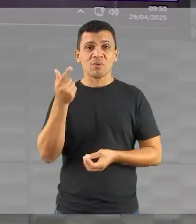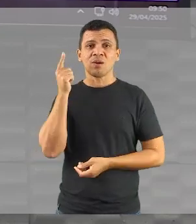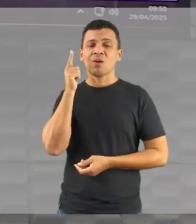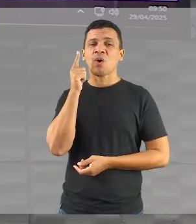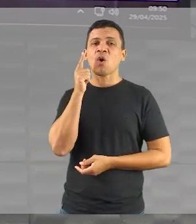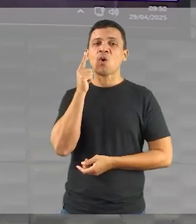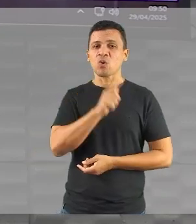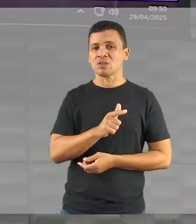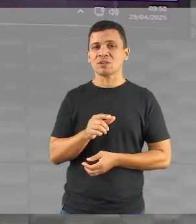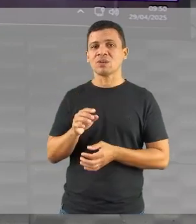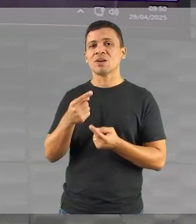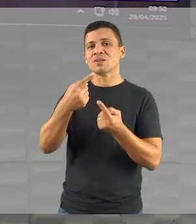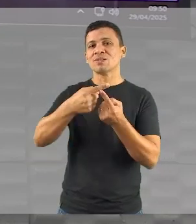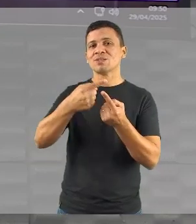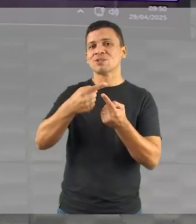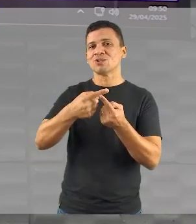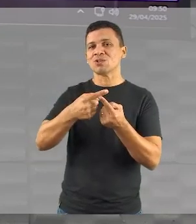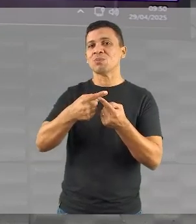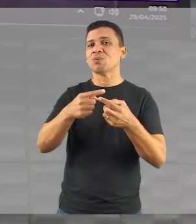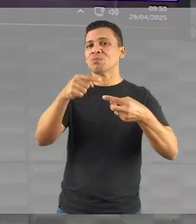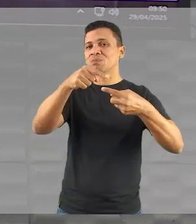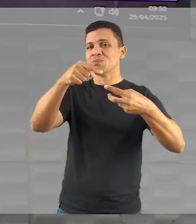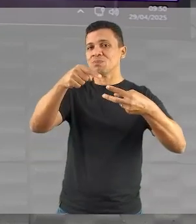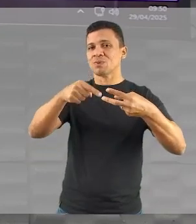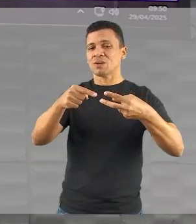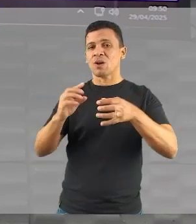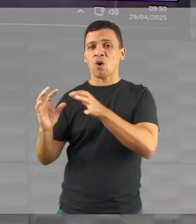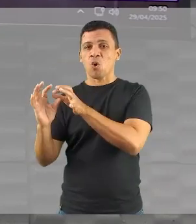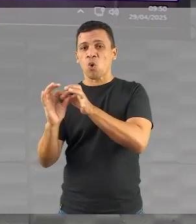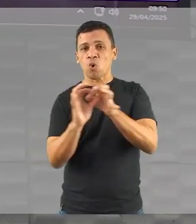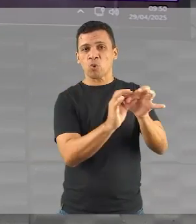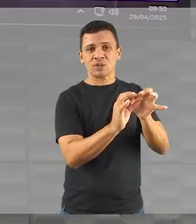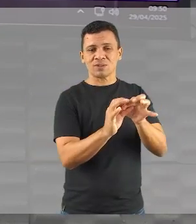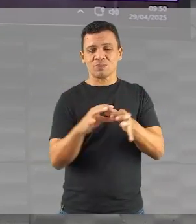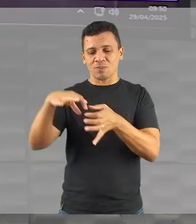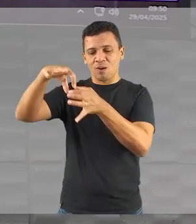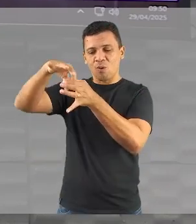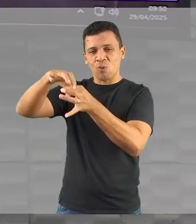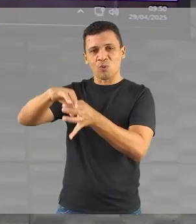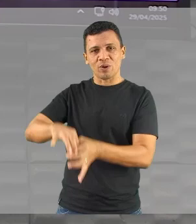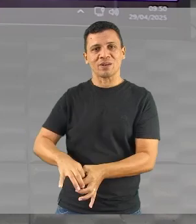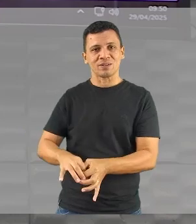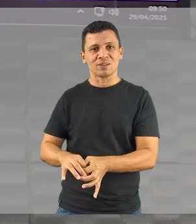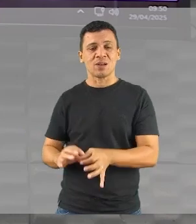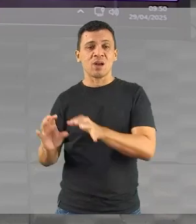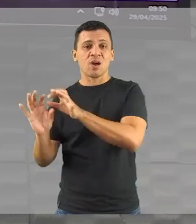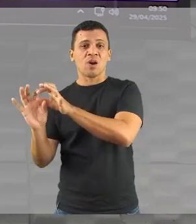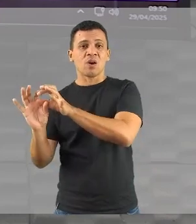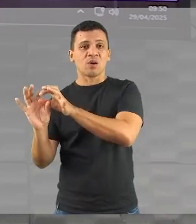contemplar esses tipos de coesões, né? Coesões e coerência, né? Porque essa coesão pode ser tanto